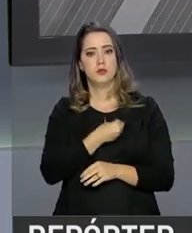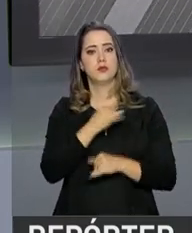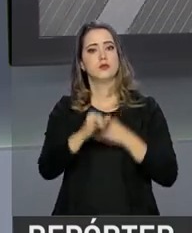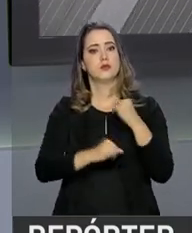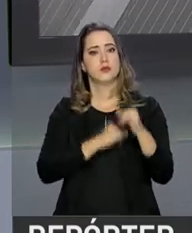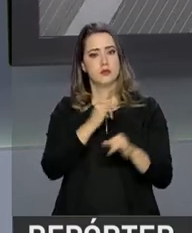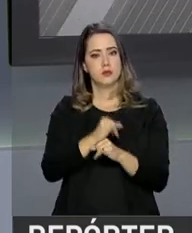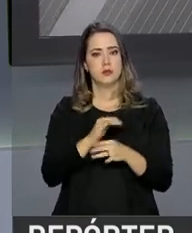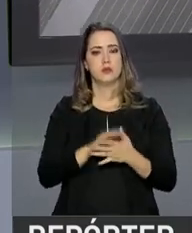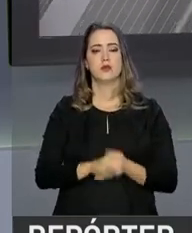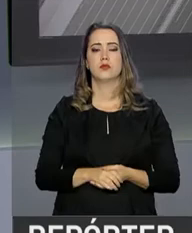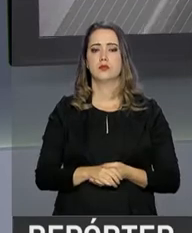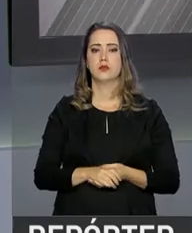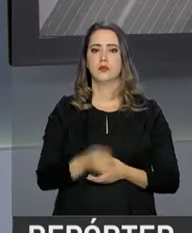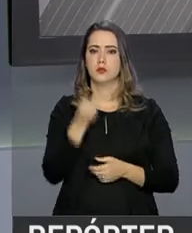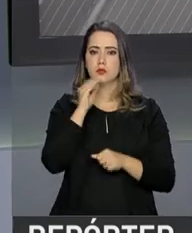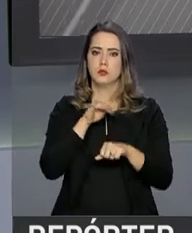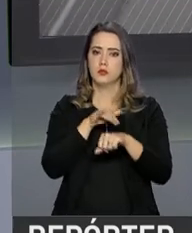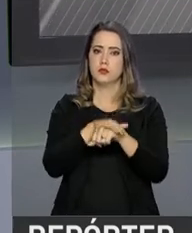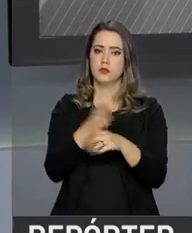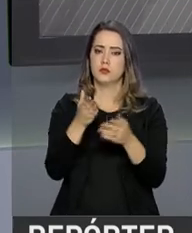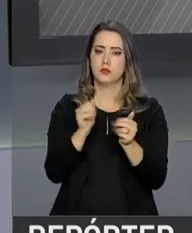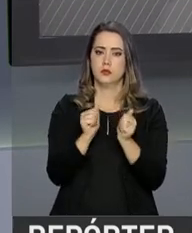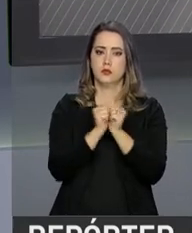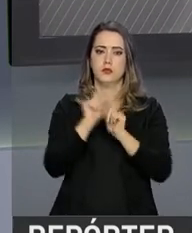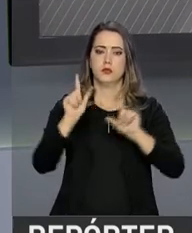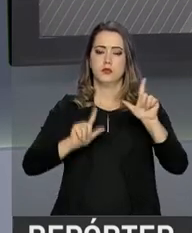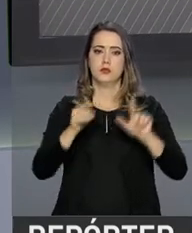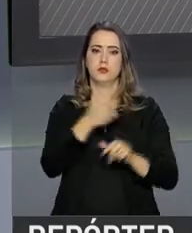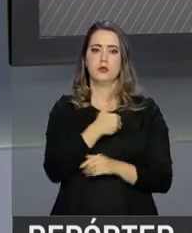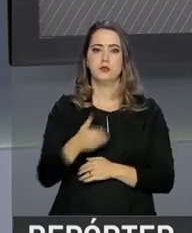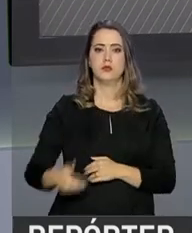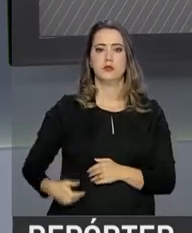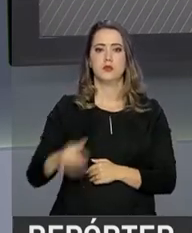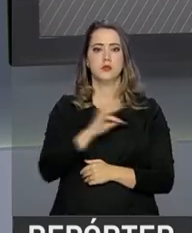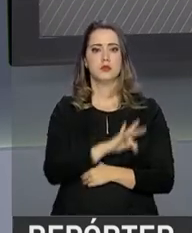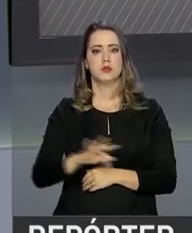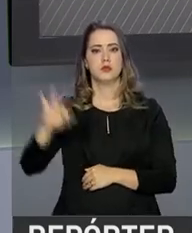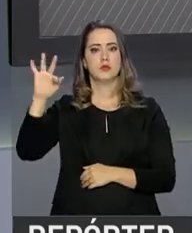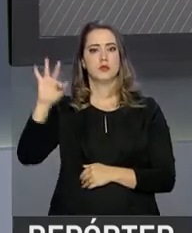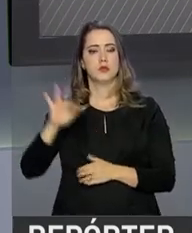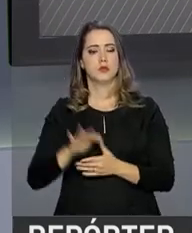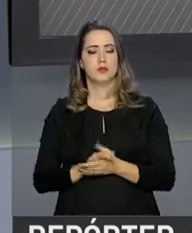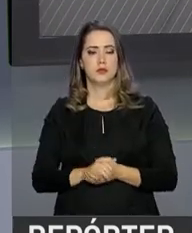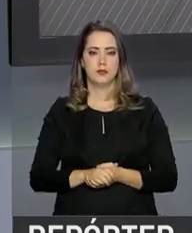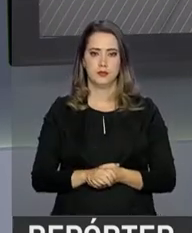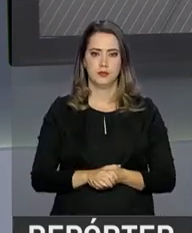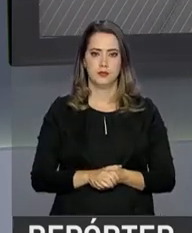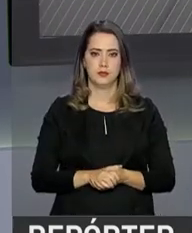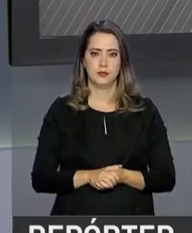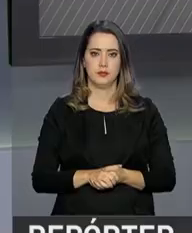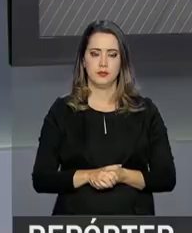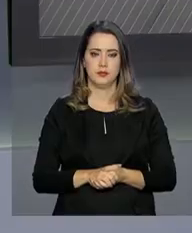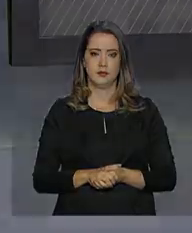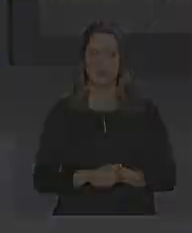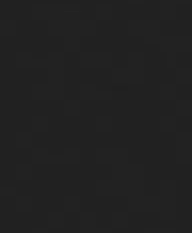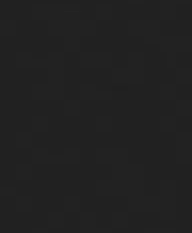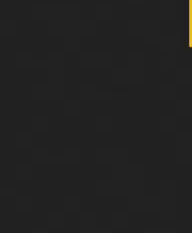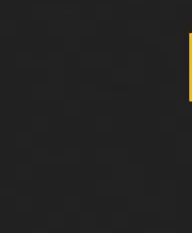também pela internet uma boa noite pra você continue com a gente aqui na nbr a tv do governo federal